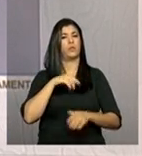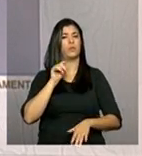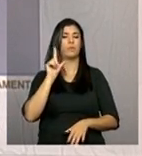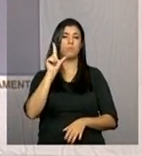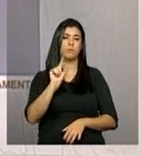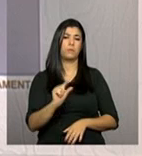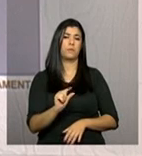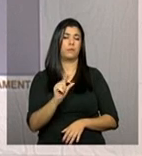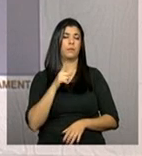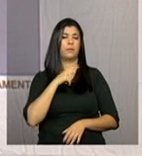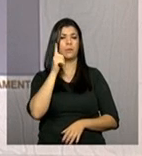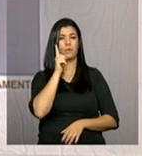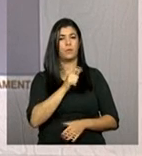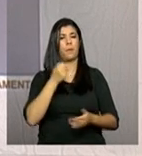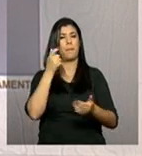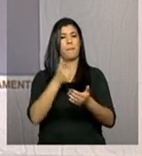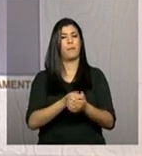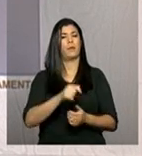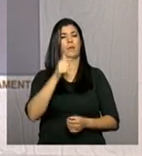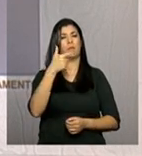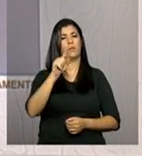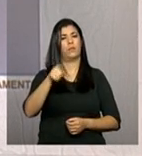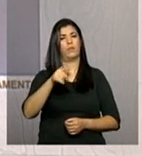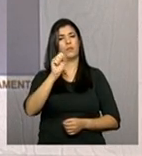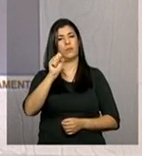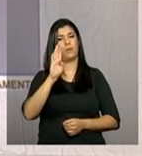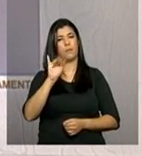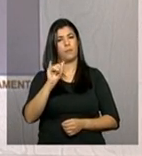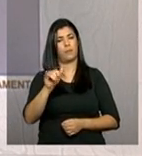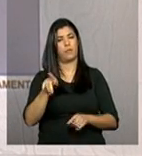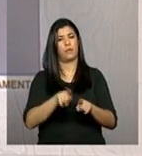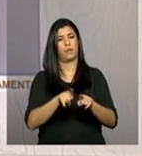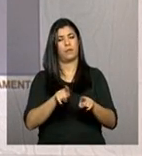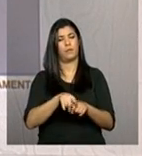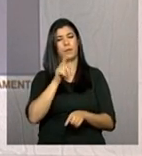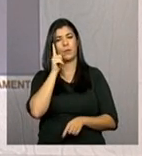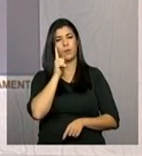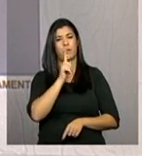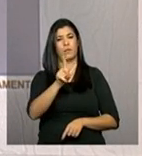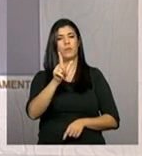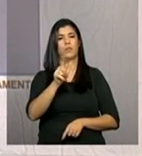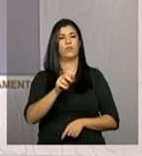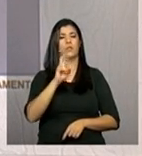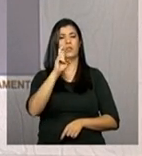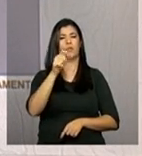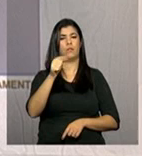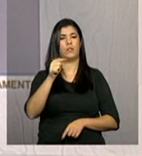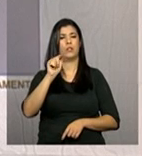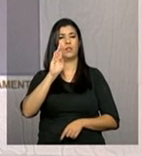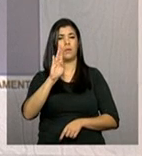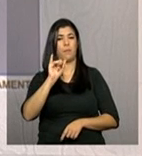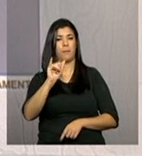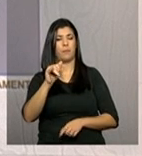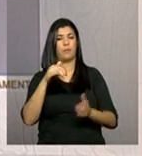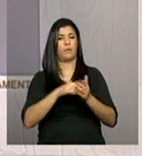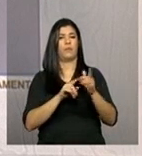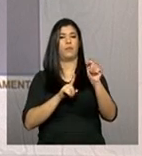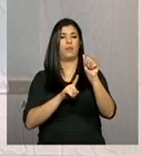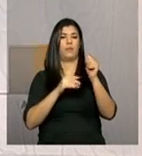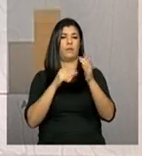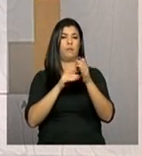mínimo, pagar mais 2,8 bilhões, alcançando 57 bilhões até o final deste